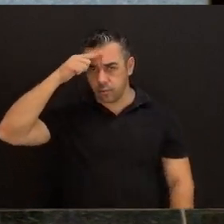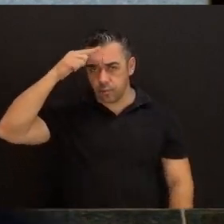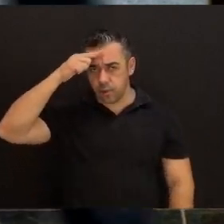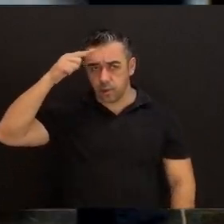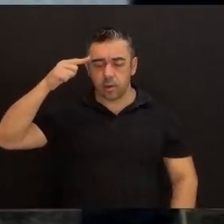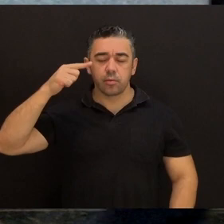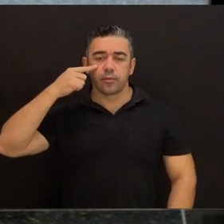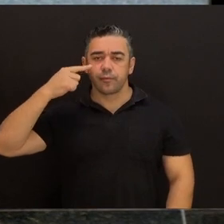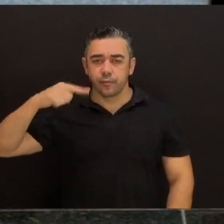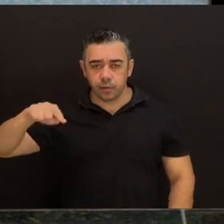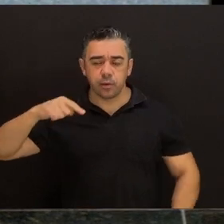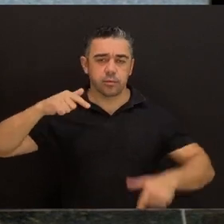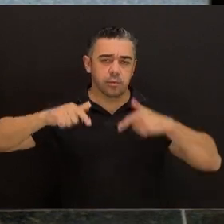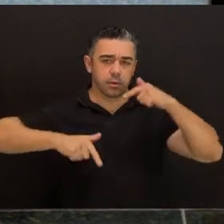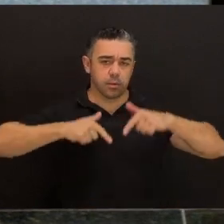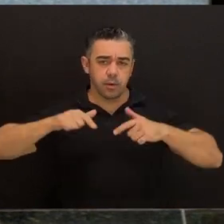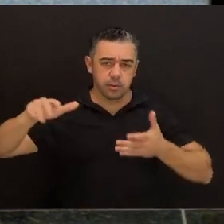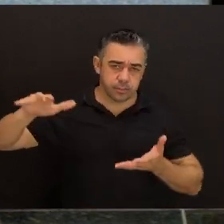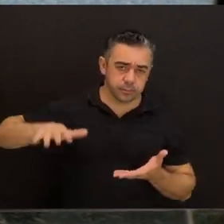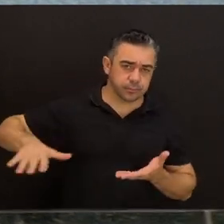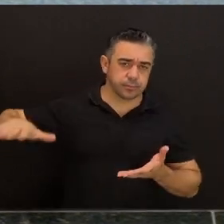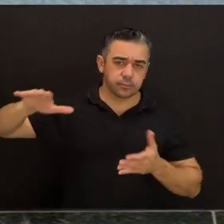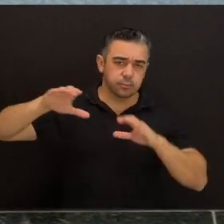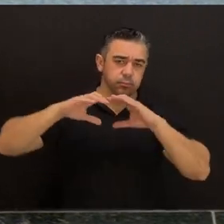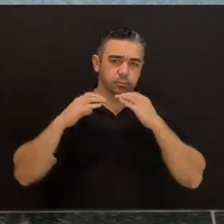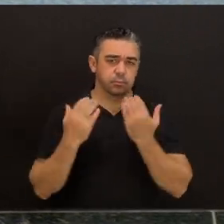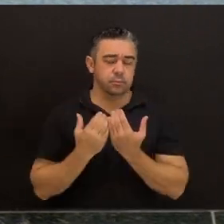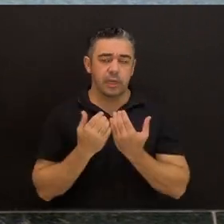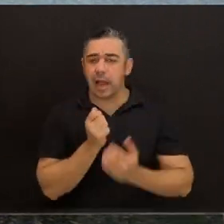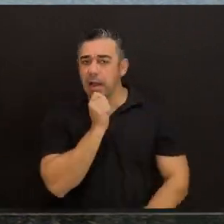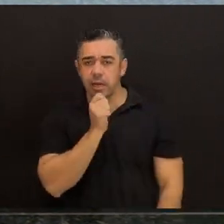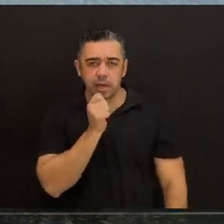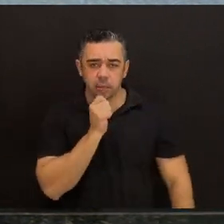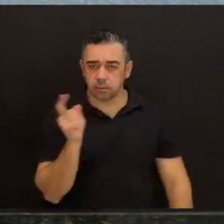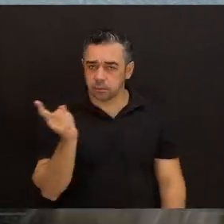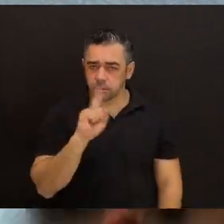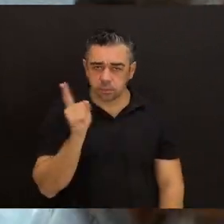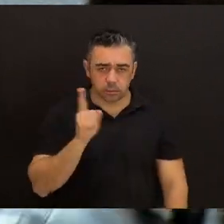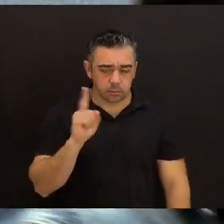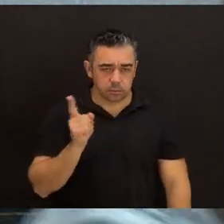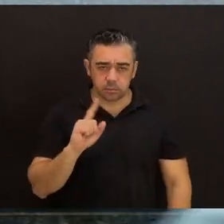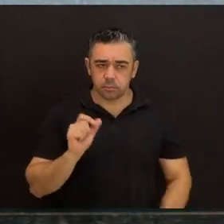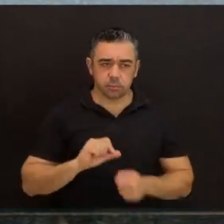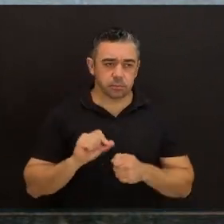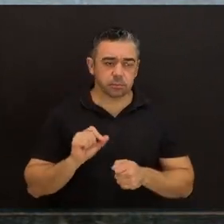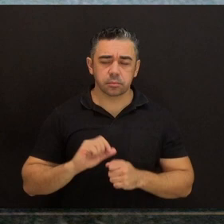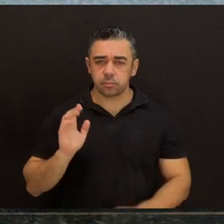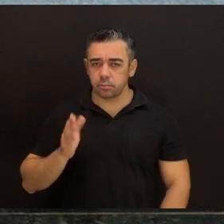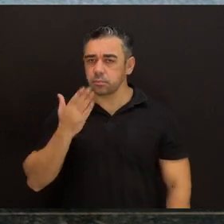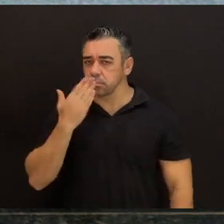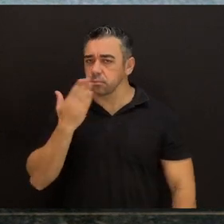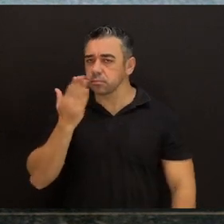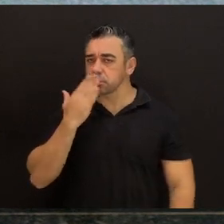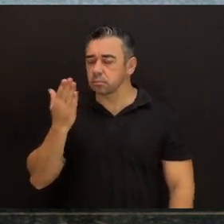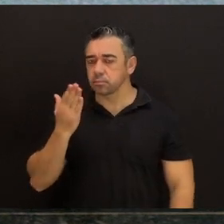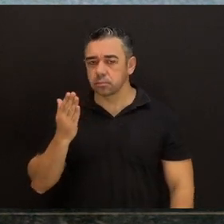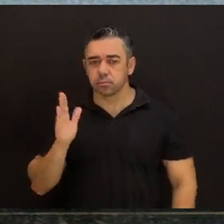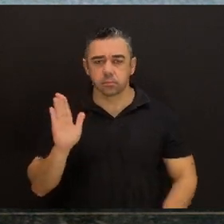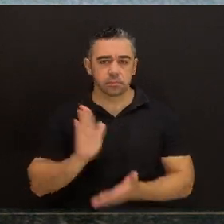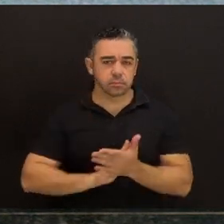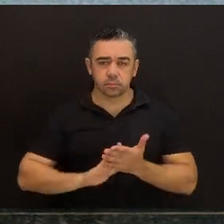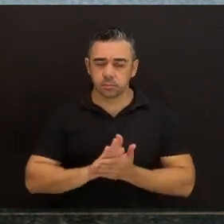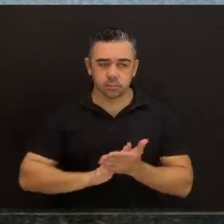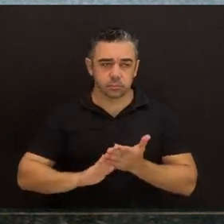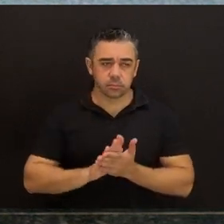comunidade e eles não fizeram Não colocaram fizemos vários pedidos não foram atendidos